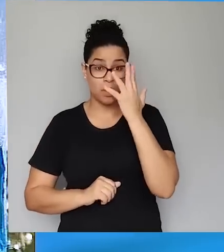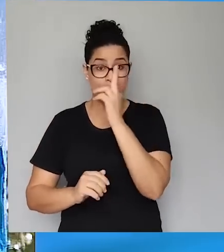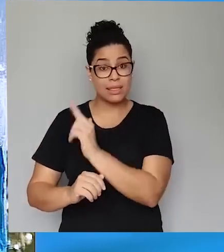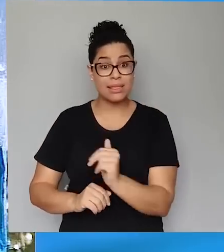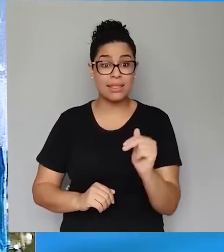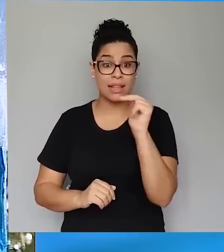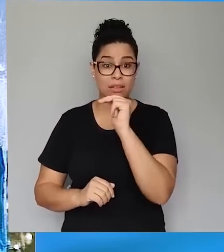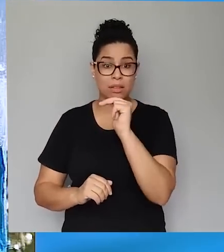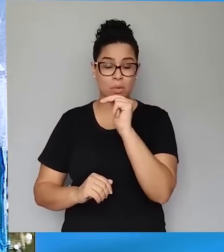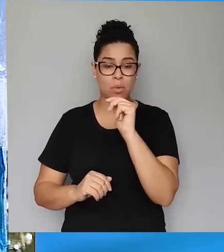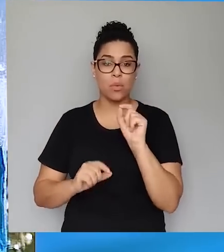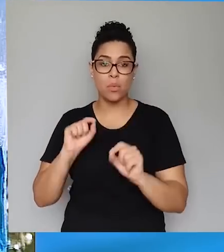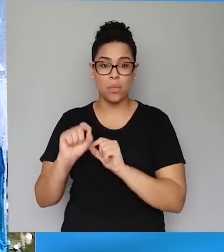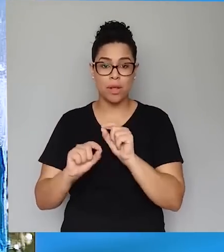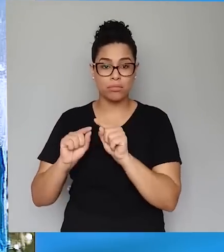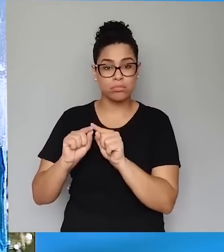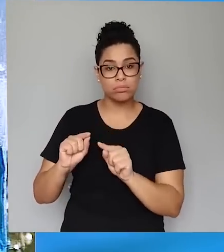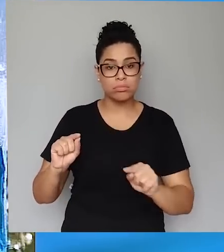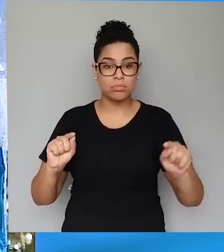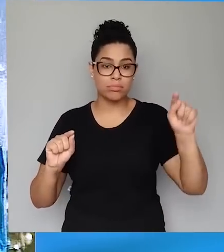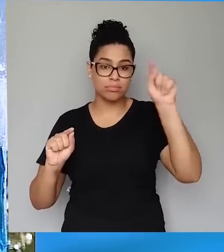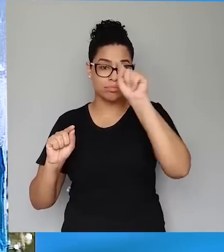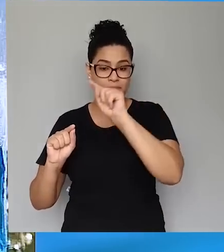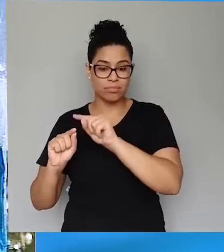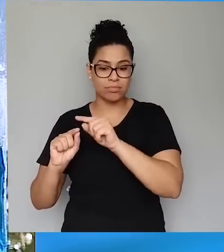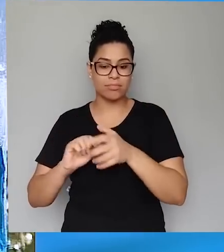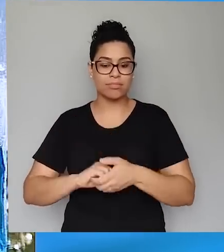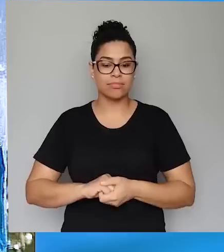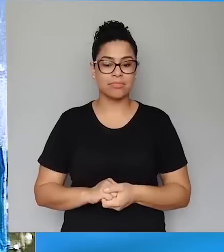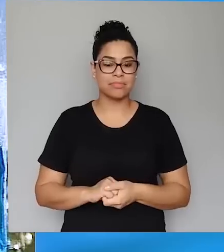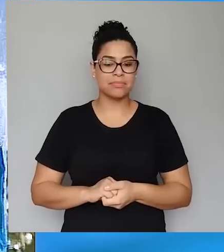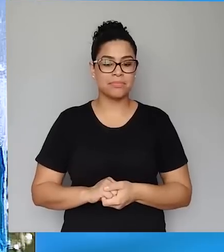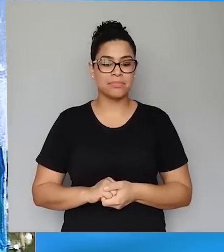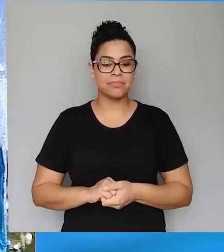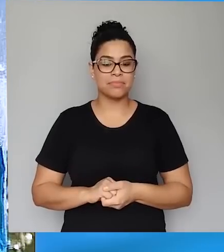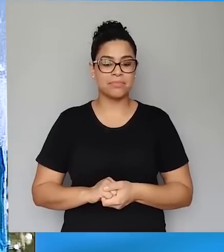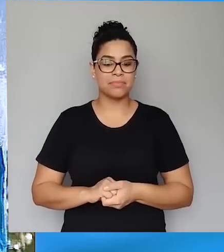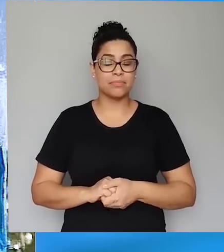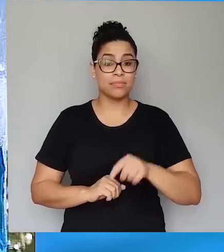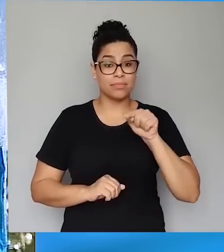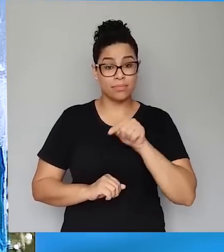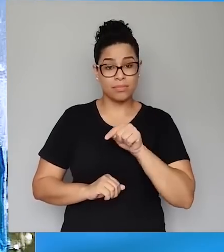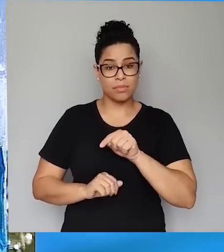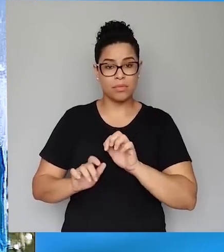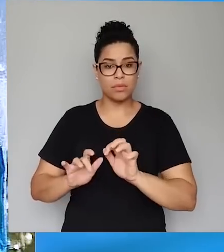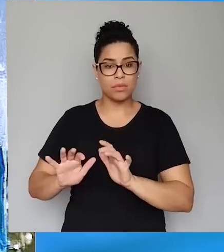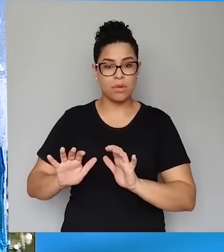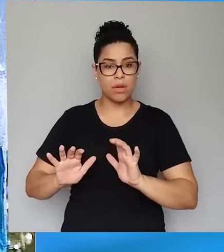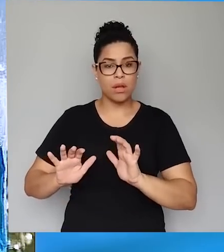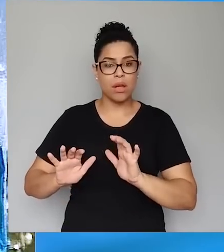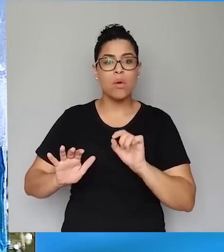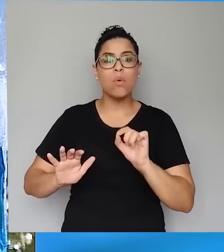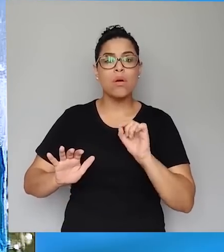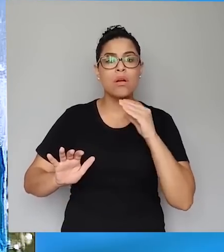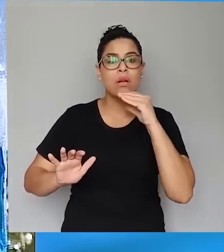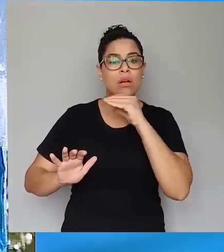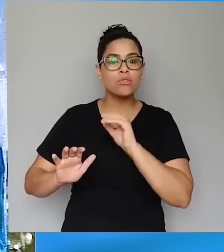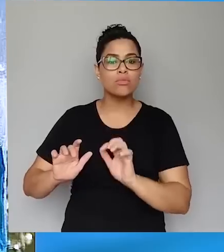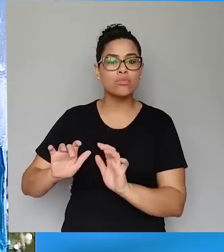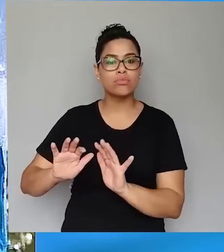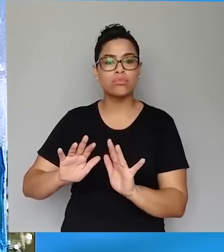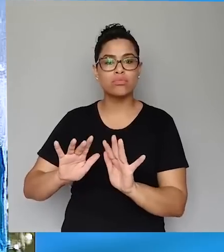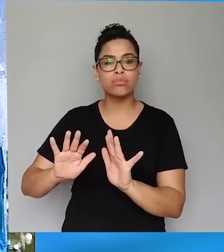calor irradiado pelo sun aquece a water, que passa do estado líquido para o gasoso, essas gotículas que vemos na